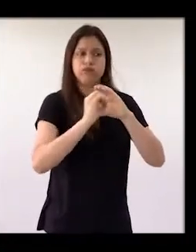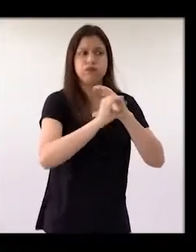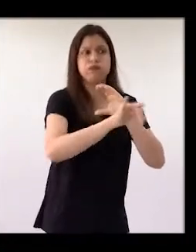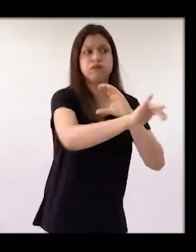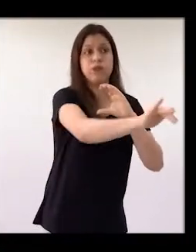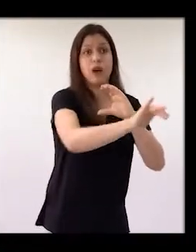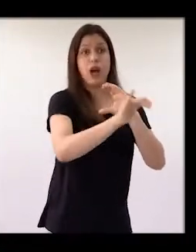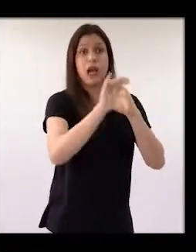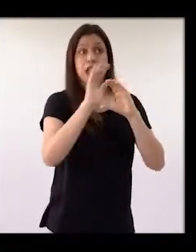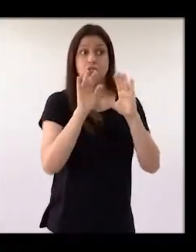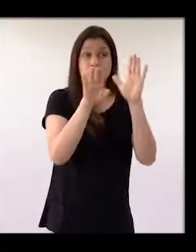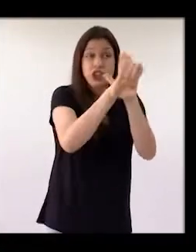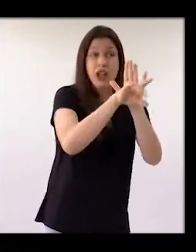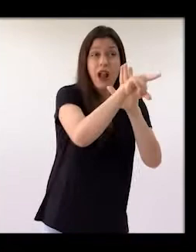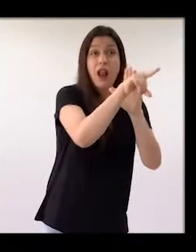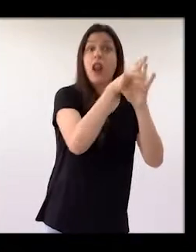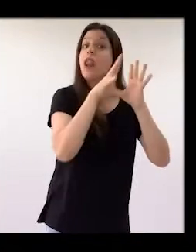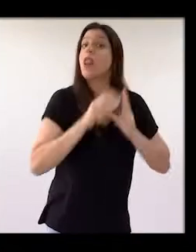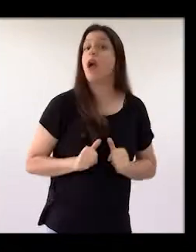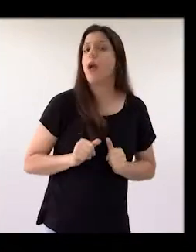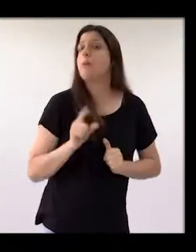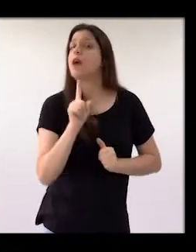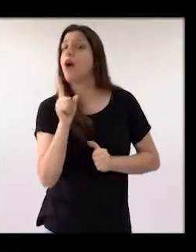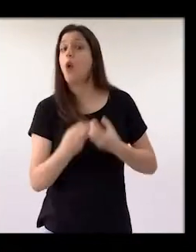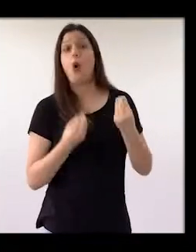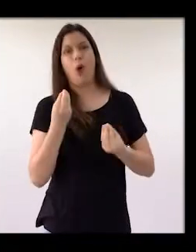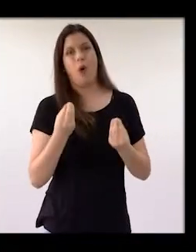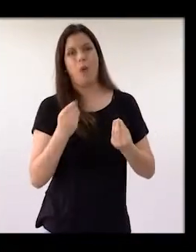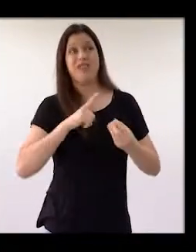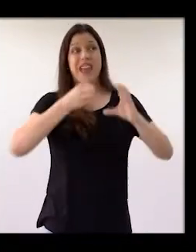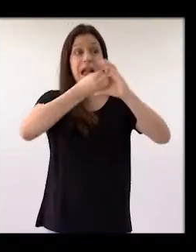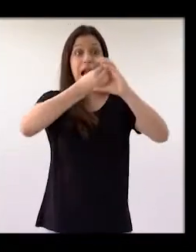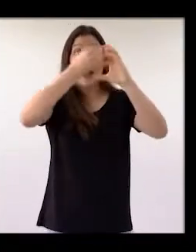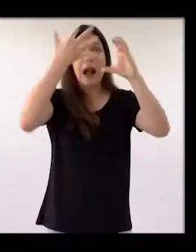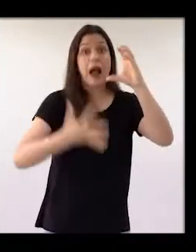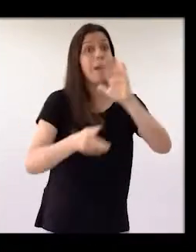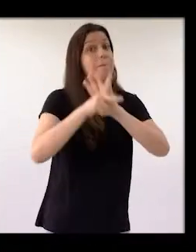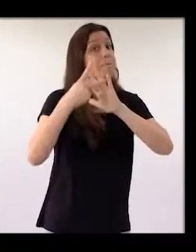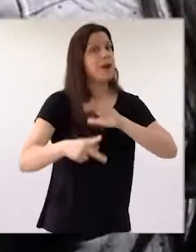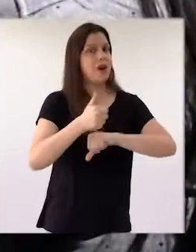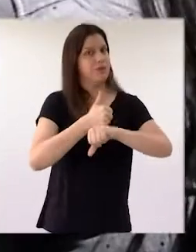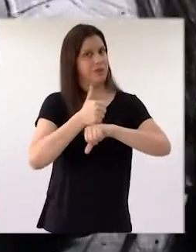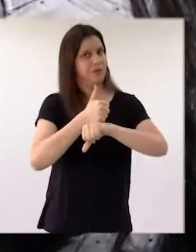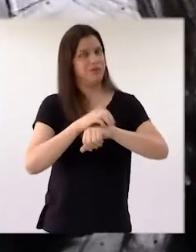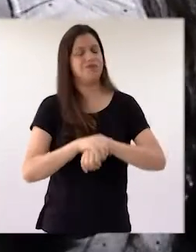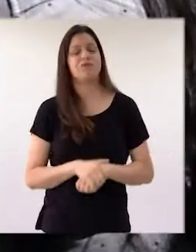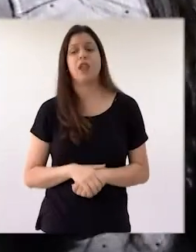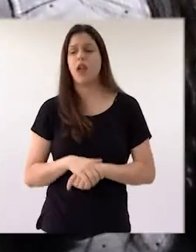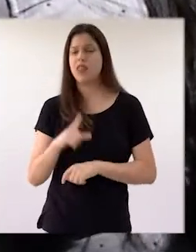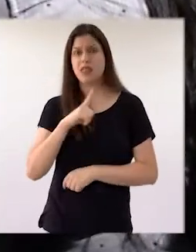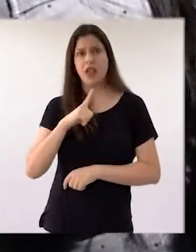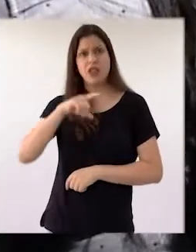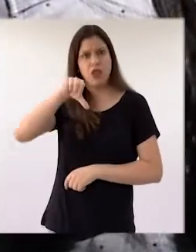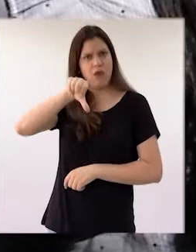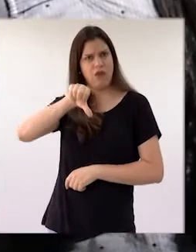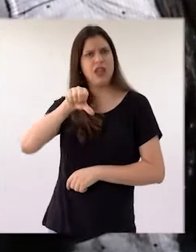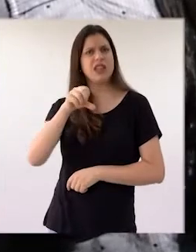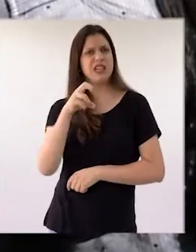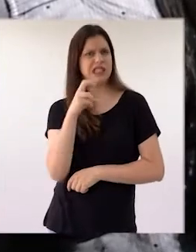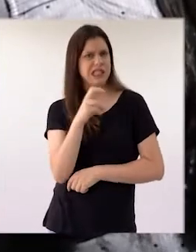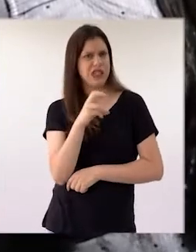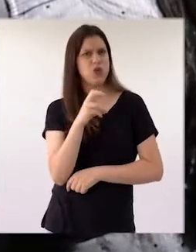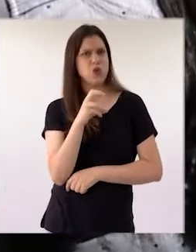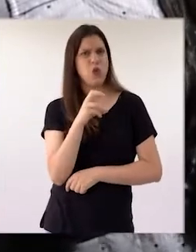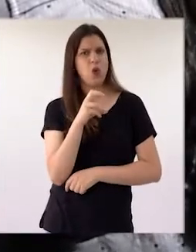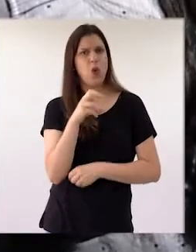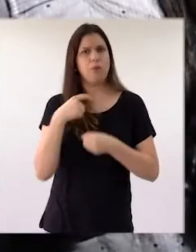população, né? Então, são vários fatores que vão caracterizar esse sistema de qualidade. Tá? Foram 95 municípios, você